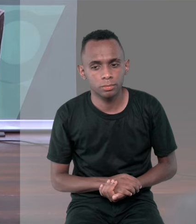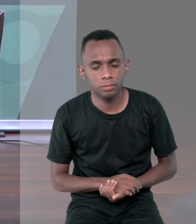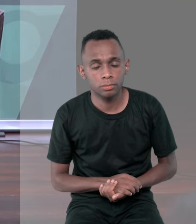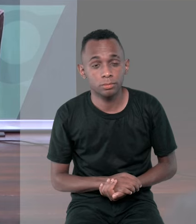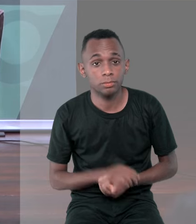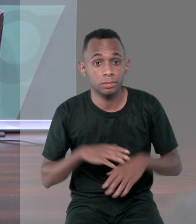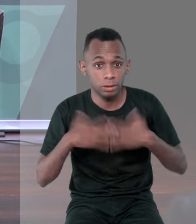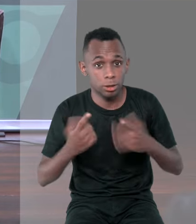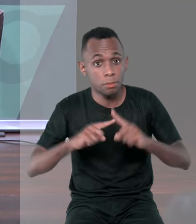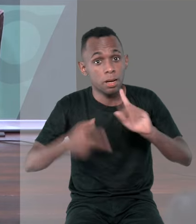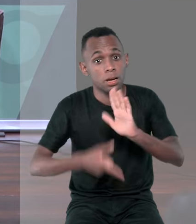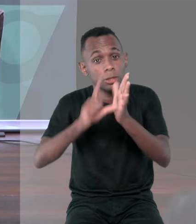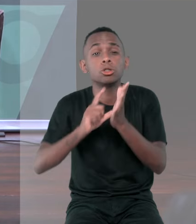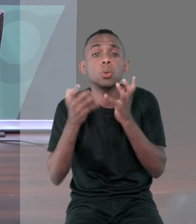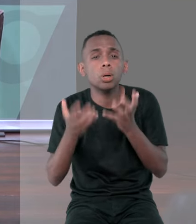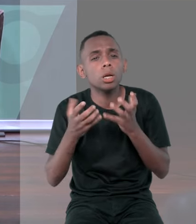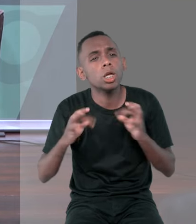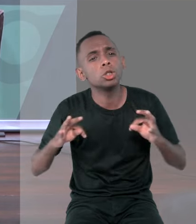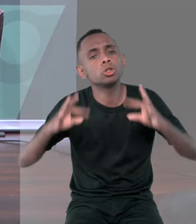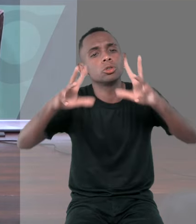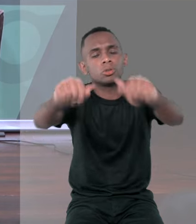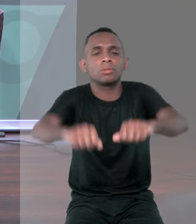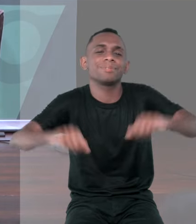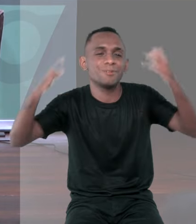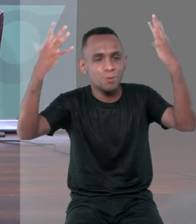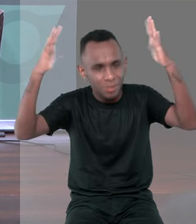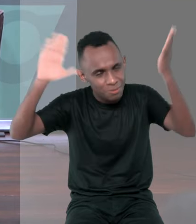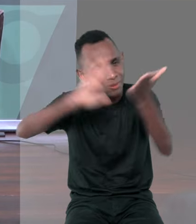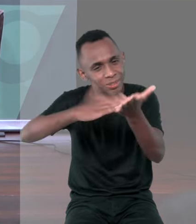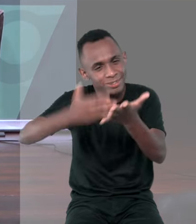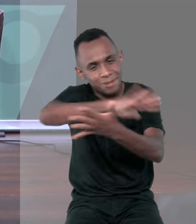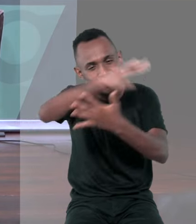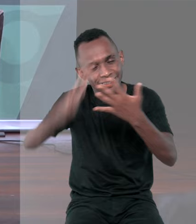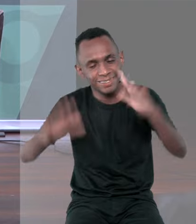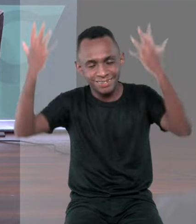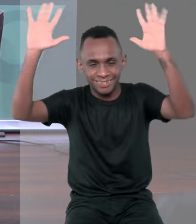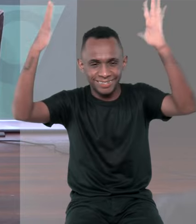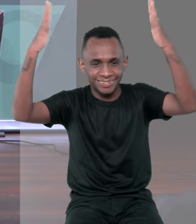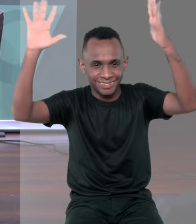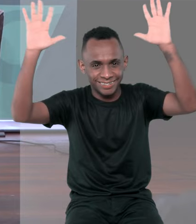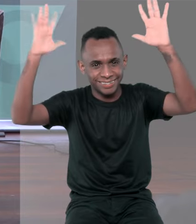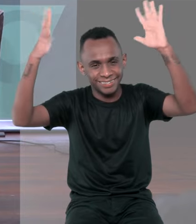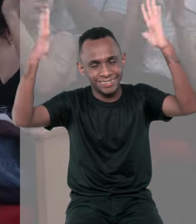Ô, gente, antes eu só queria que todo mundo desse uma salva de palmas para o intérprete de Libras.